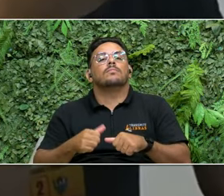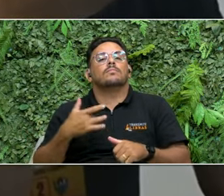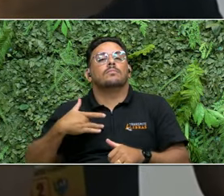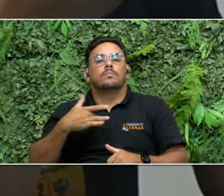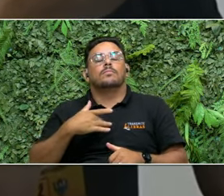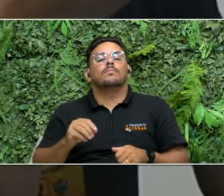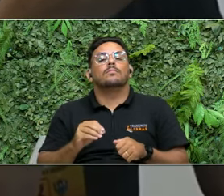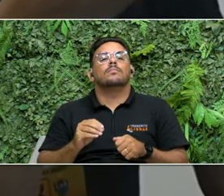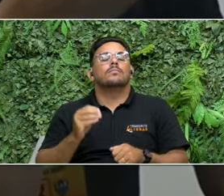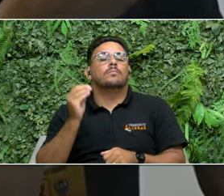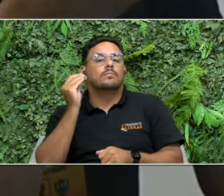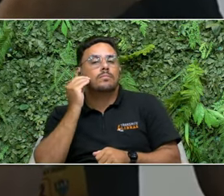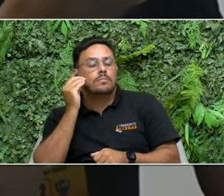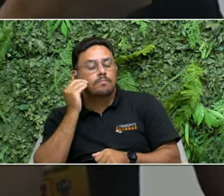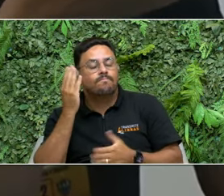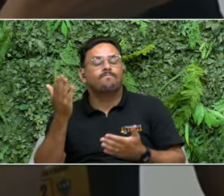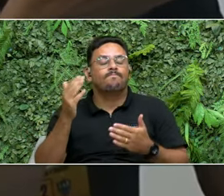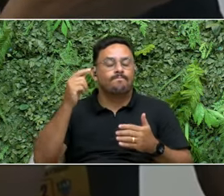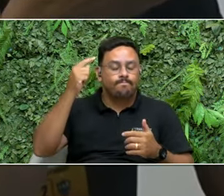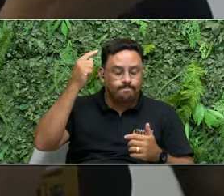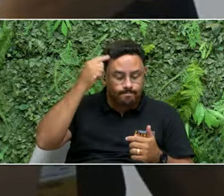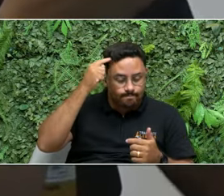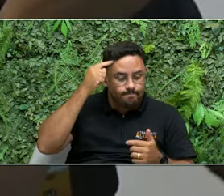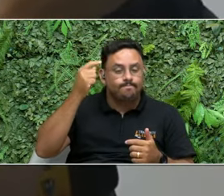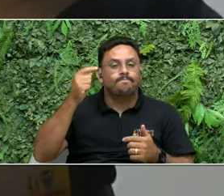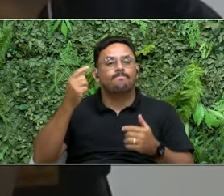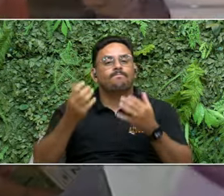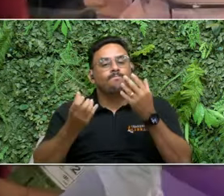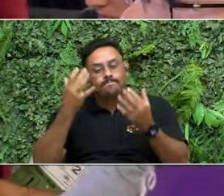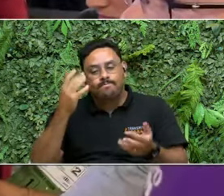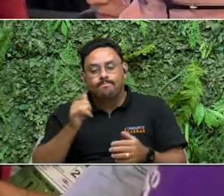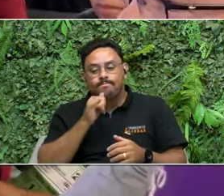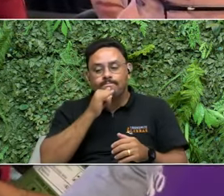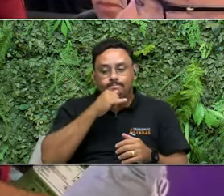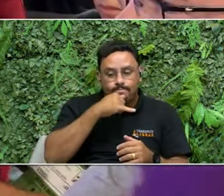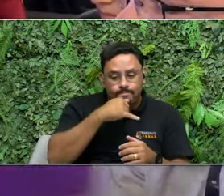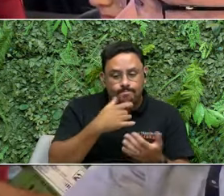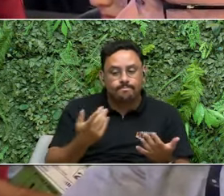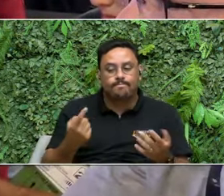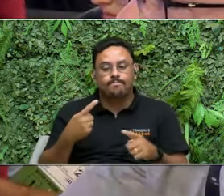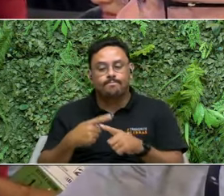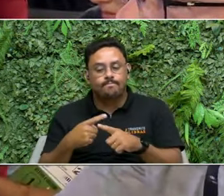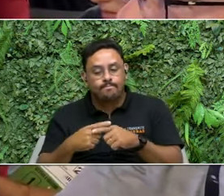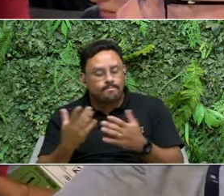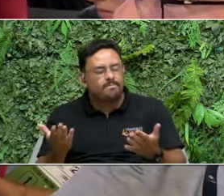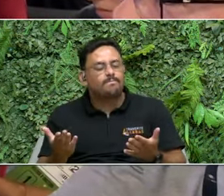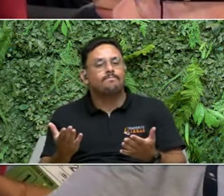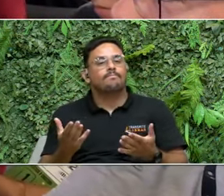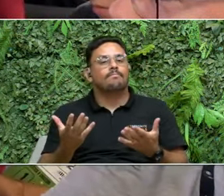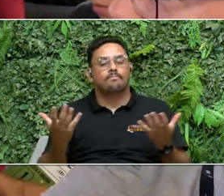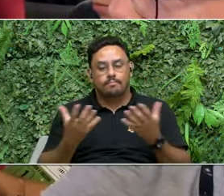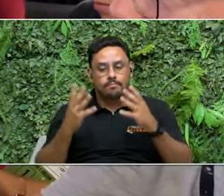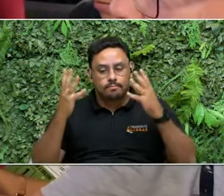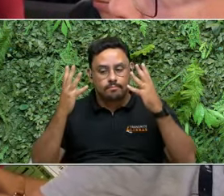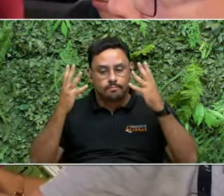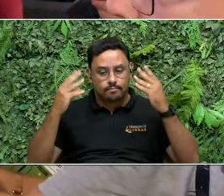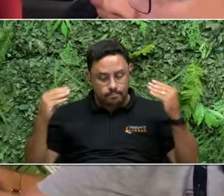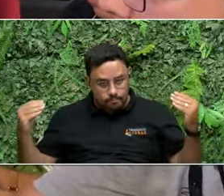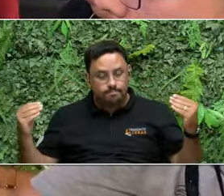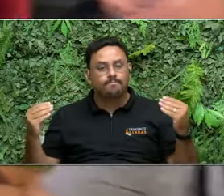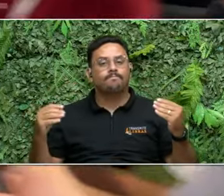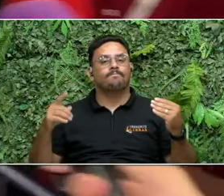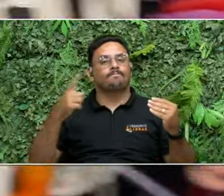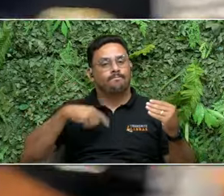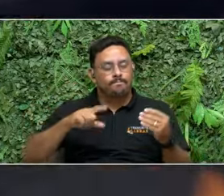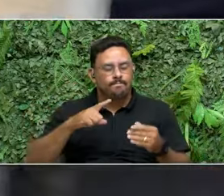Cruzeiro é vamos sair quente triste pelo que aconteceu agora muito bem é ficar tranquilo